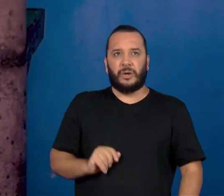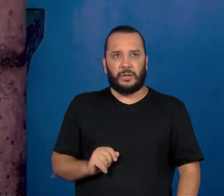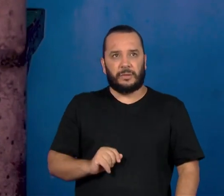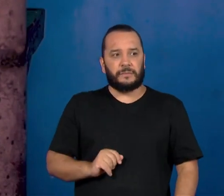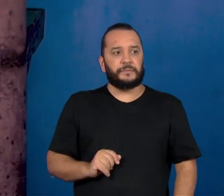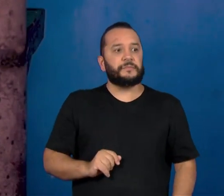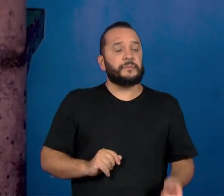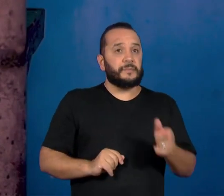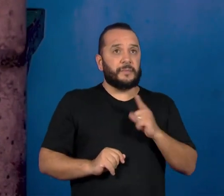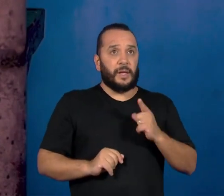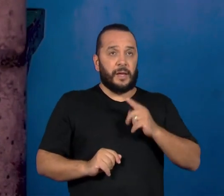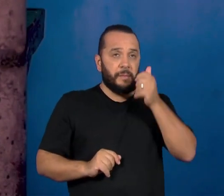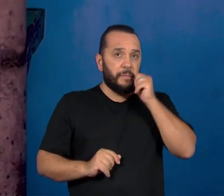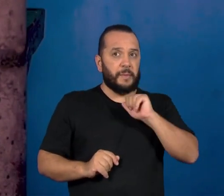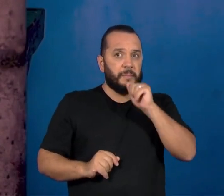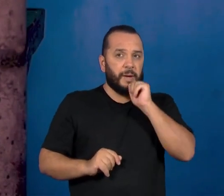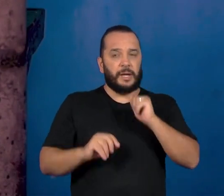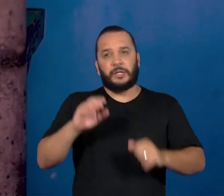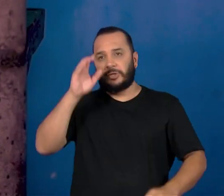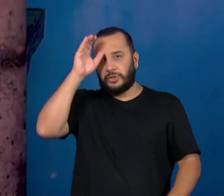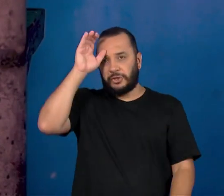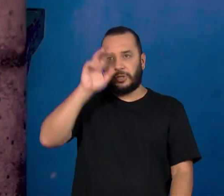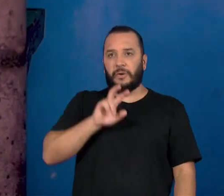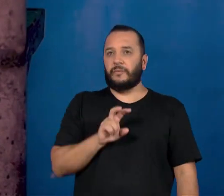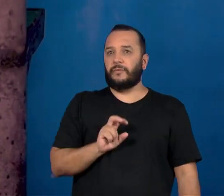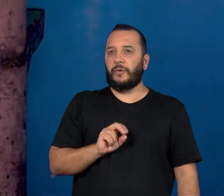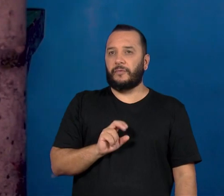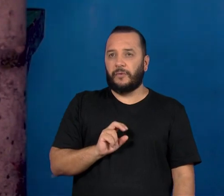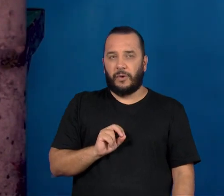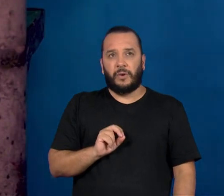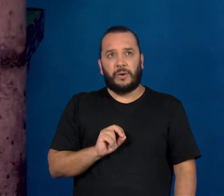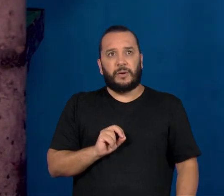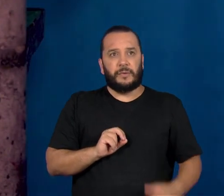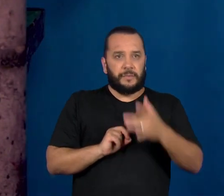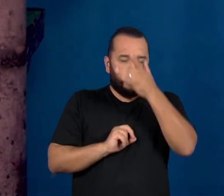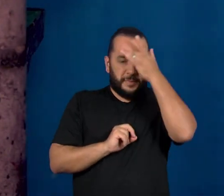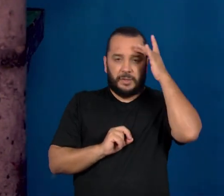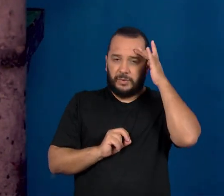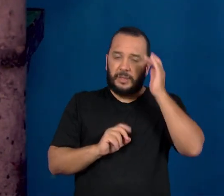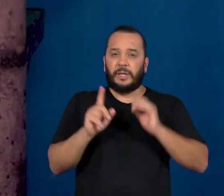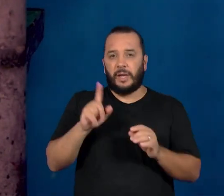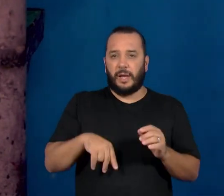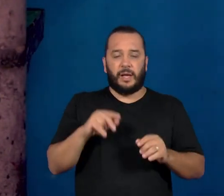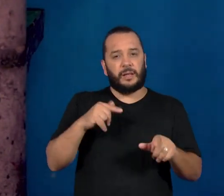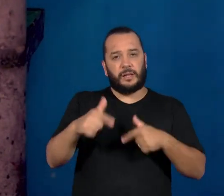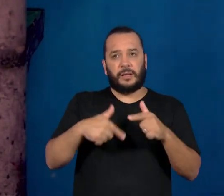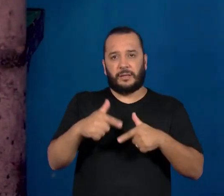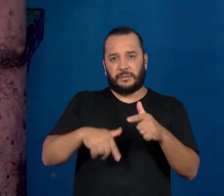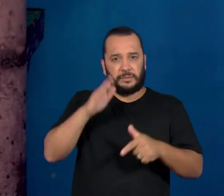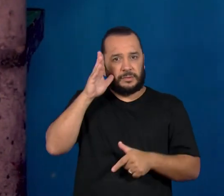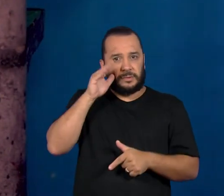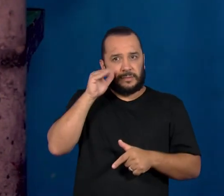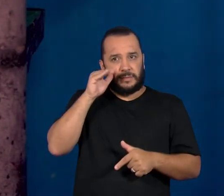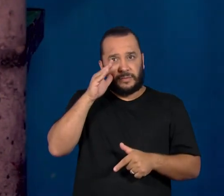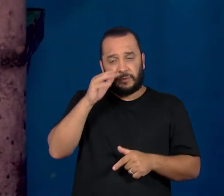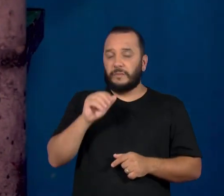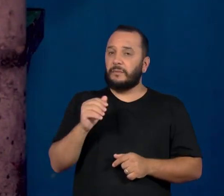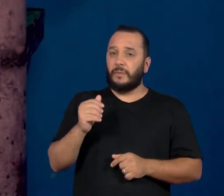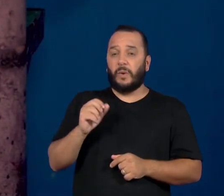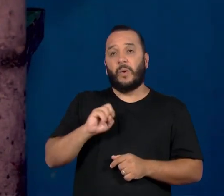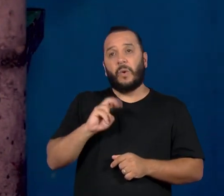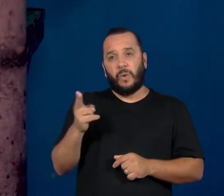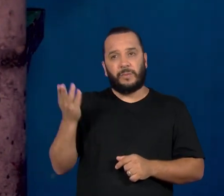ou tias ou as avós próximas, né? Pessoas próximas que são empregadas domésticas ou foram